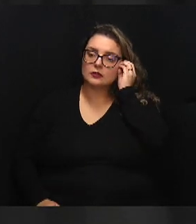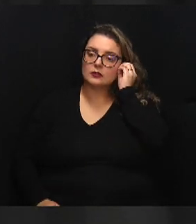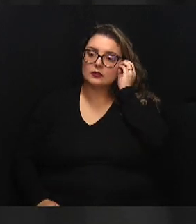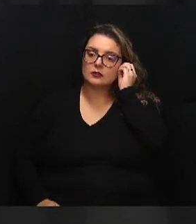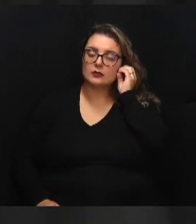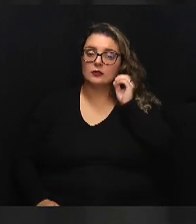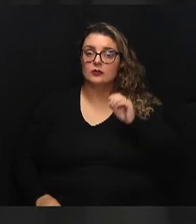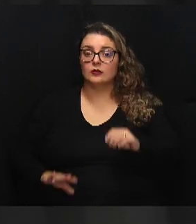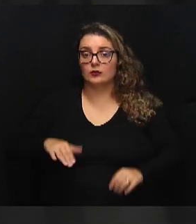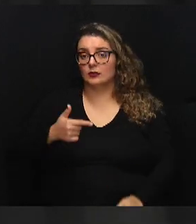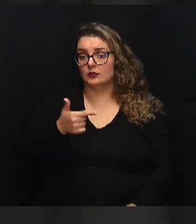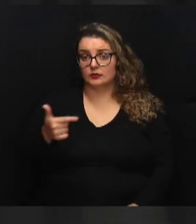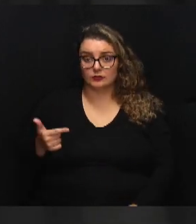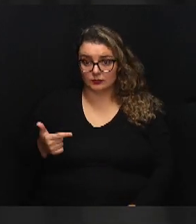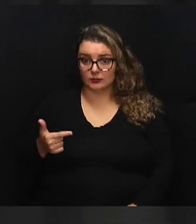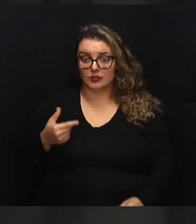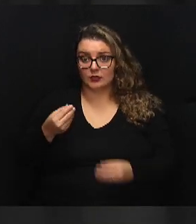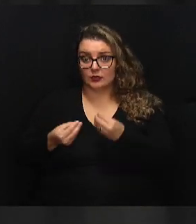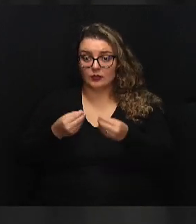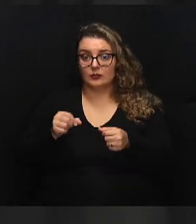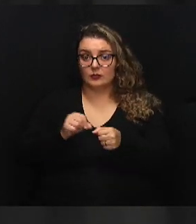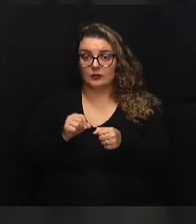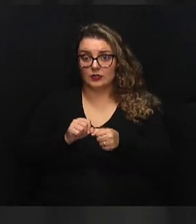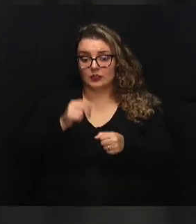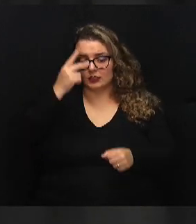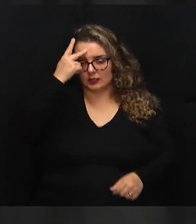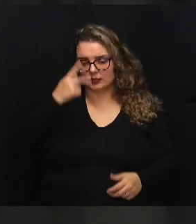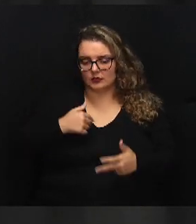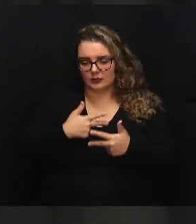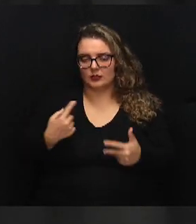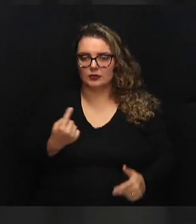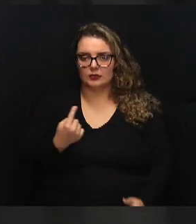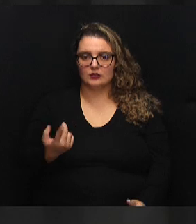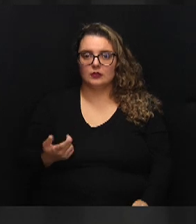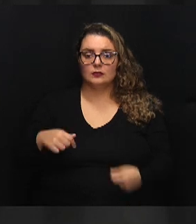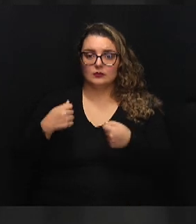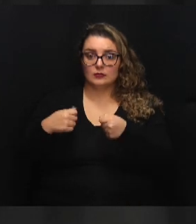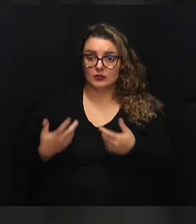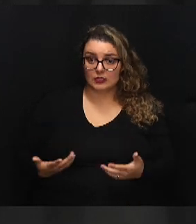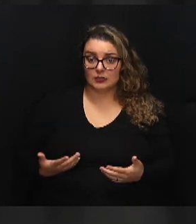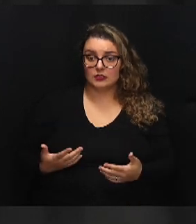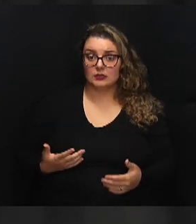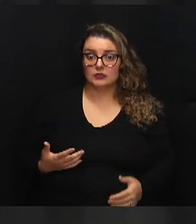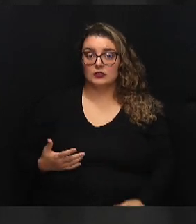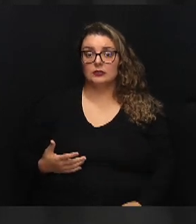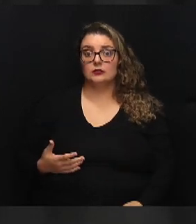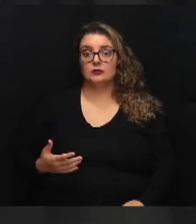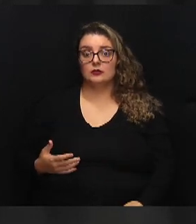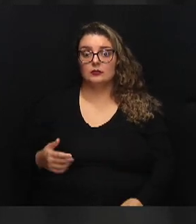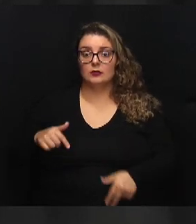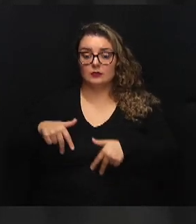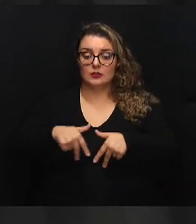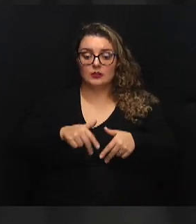não tem condições de andar com a tua própria perna, você tem que pegar alguém que te carrega no